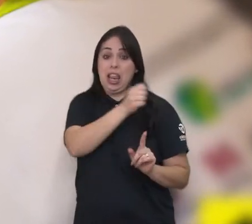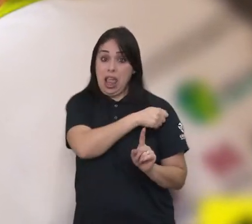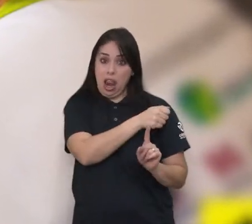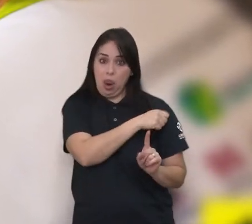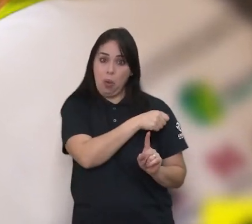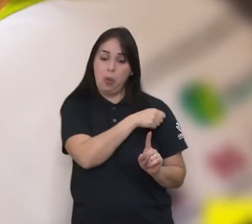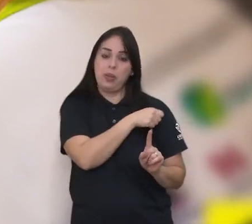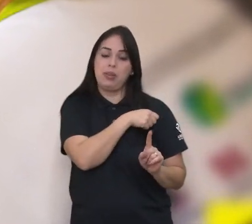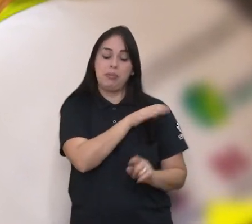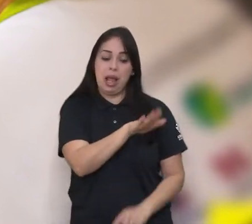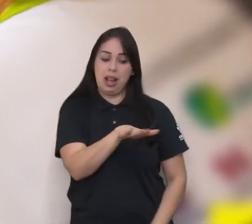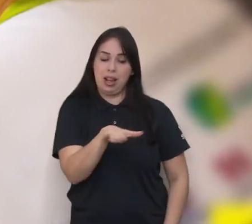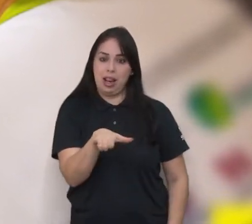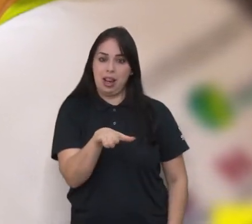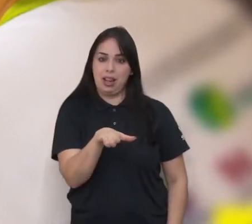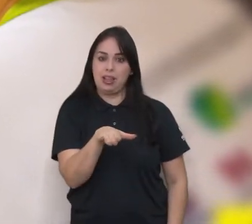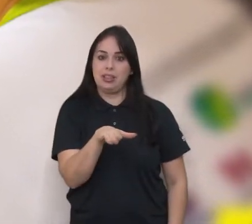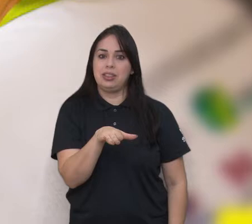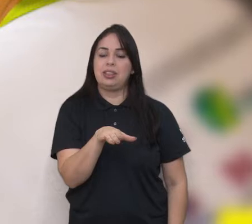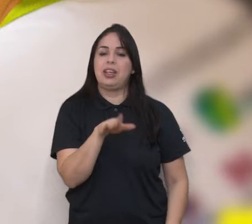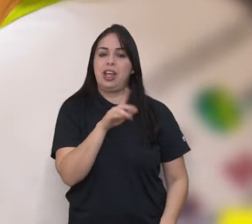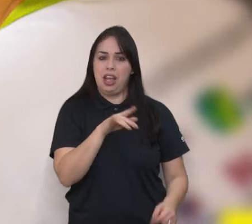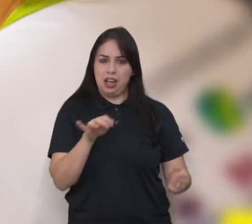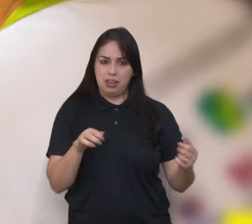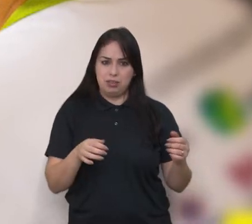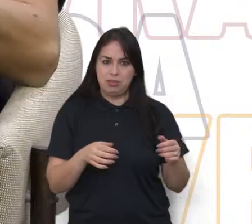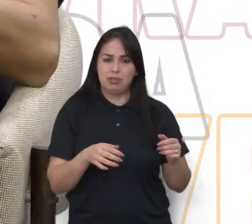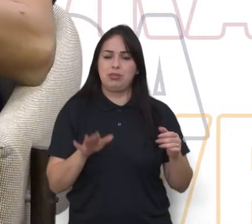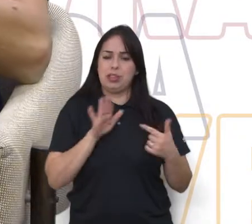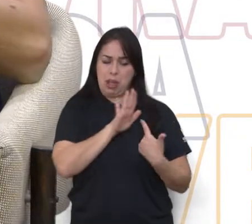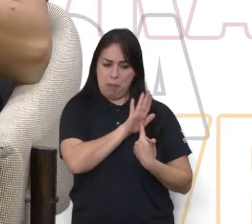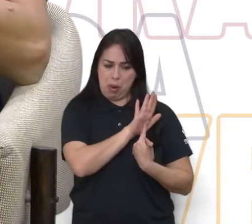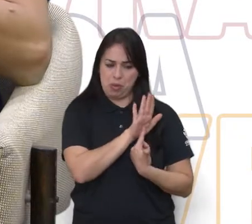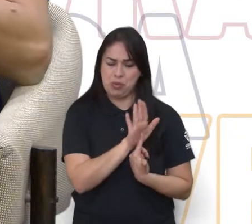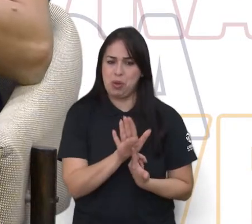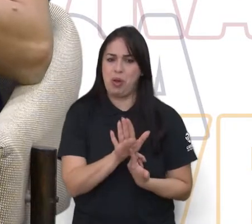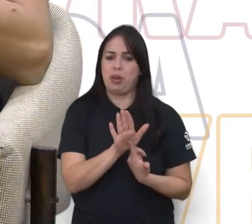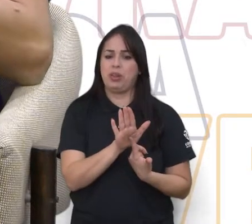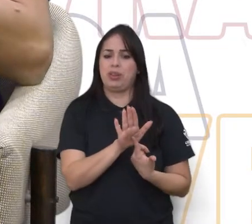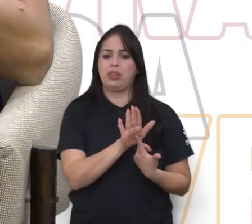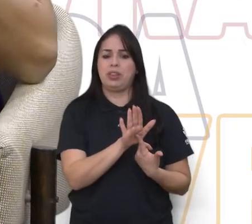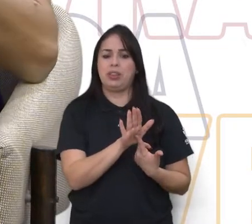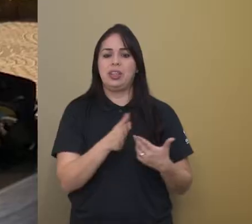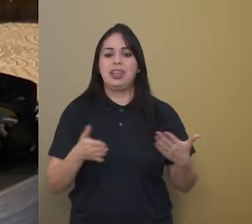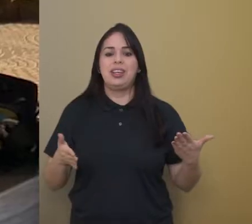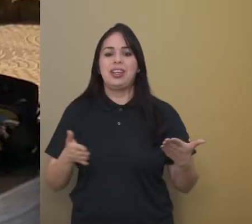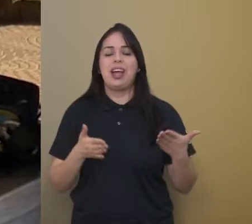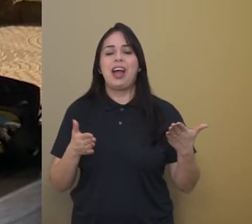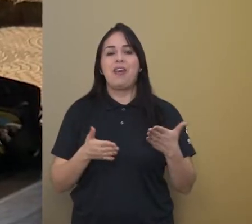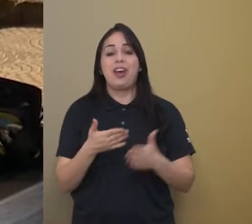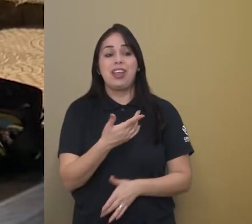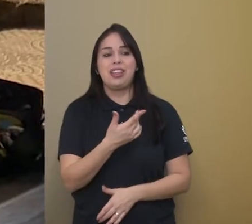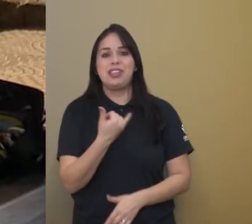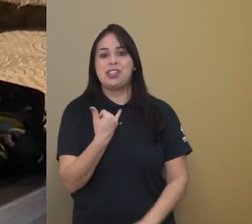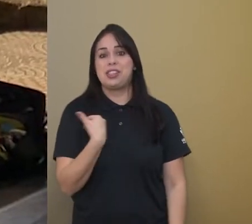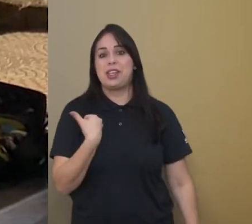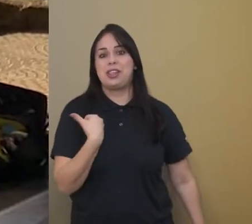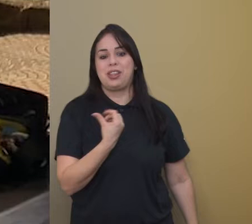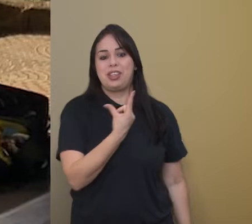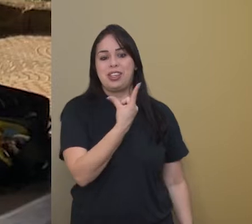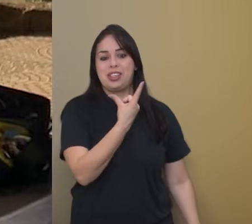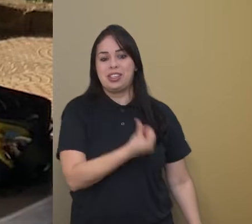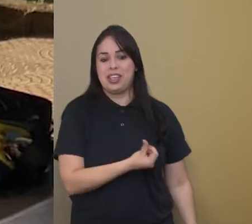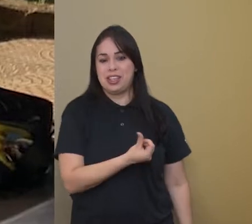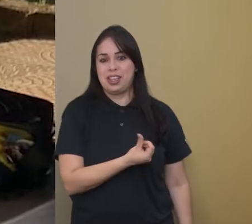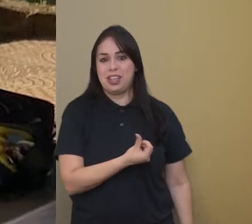Buquirinha, uma das crianças no Buquirinha que tocou, que foi para o palco se apresentar com o Reciclaí. E agora ele está com 16 anos, com